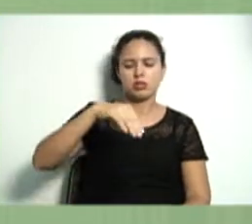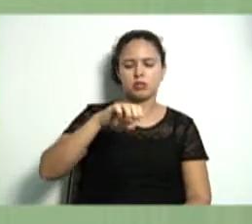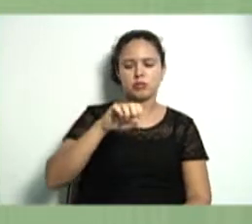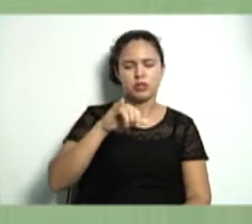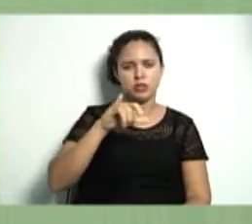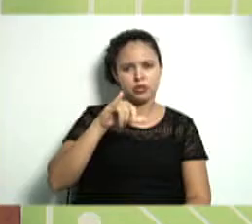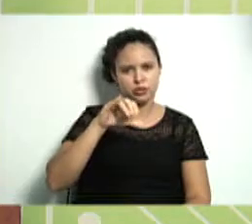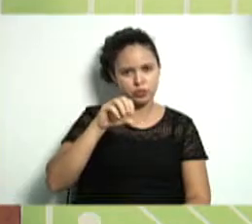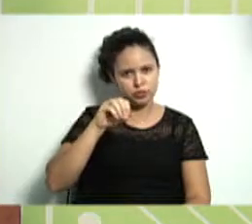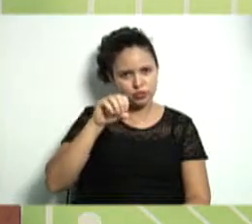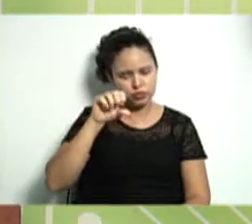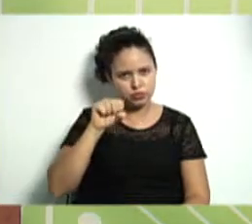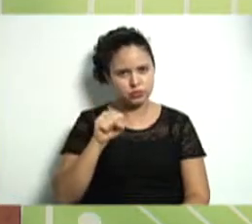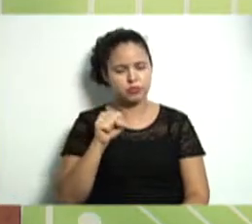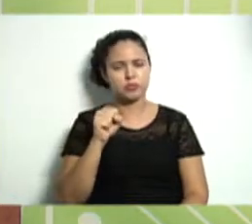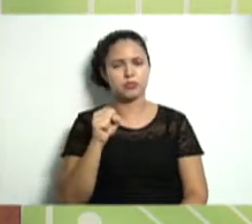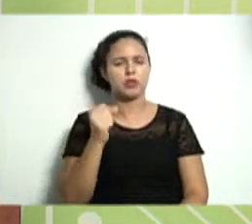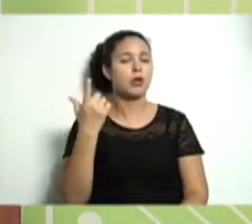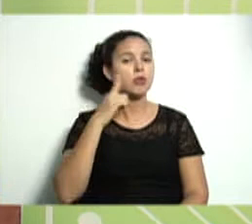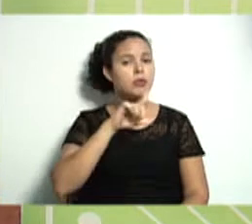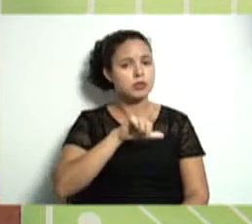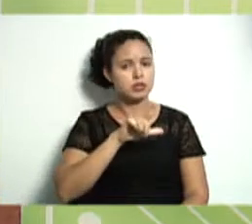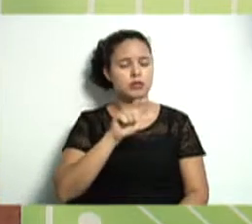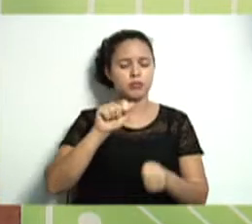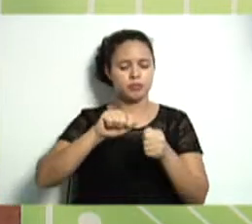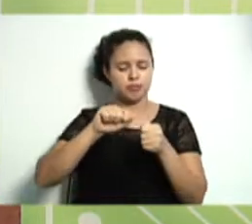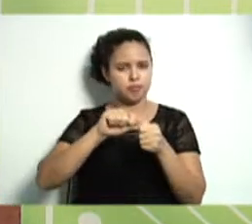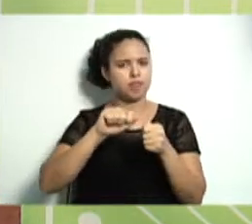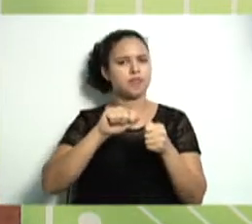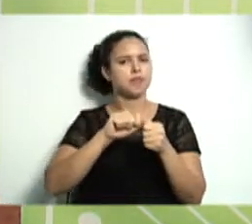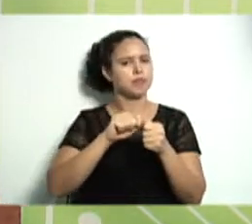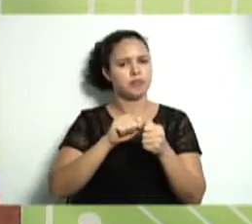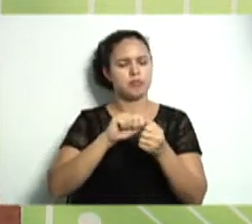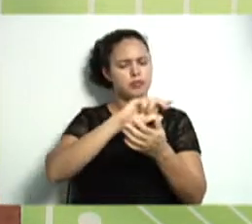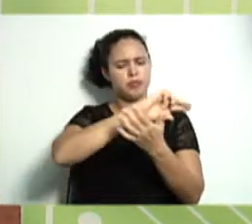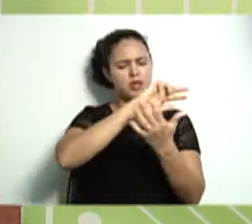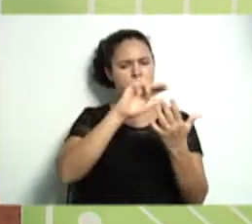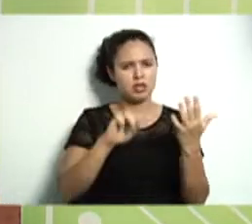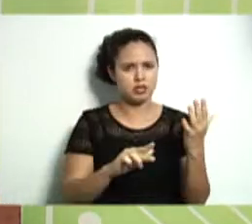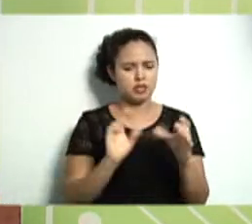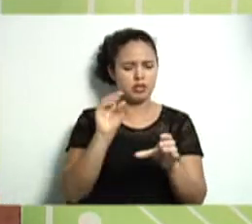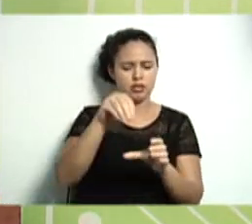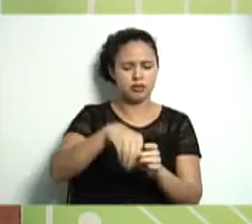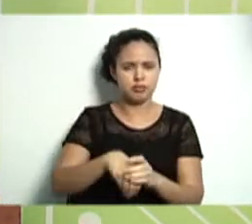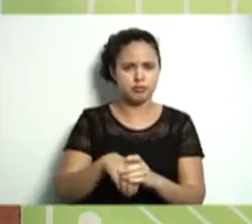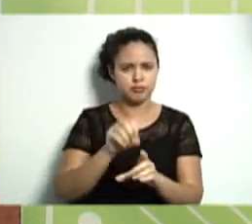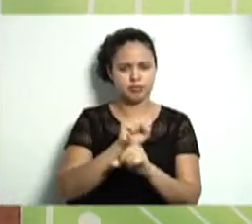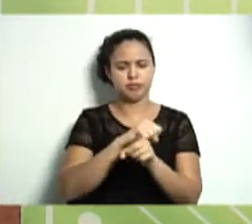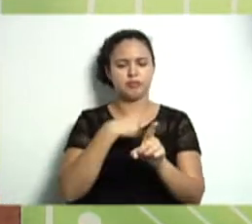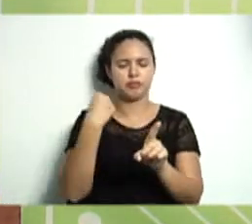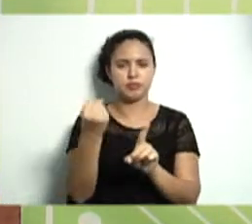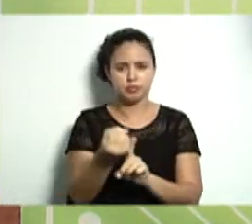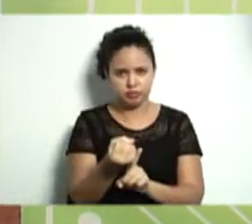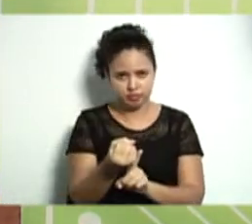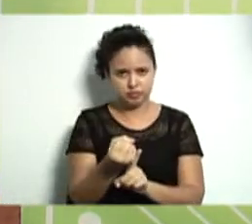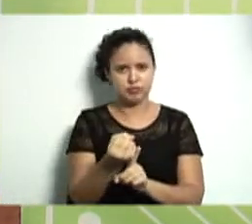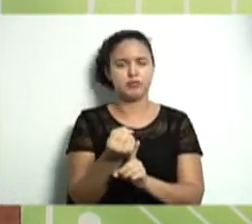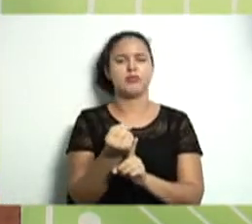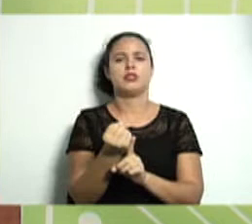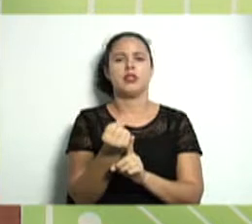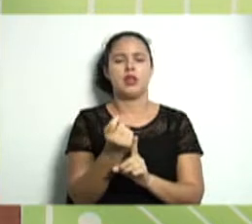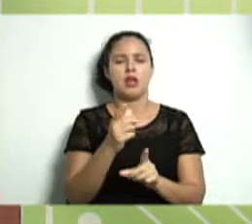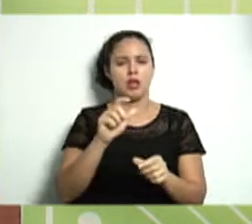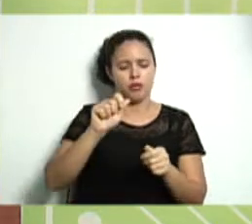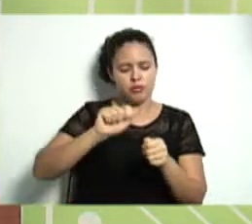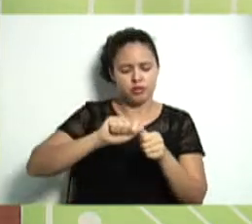para poder realizar alguma coisa na sociedade, realizar os bens e